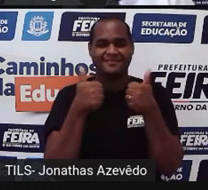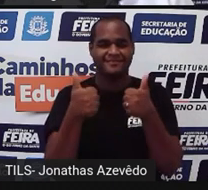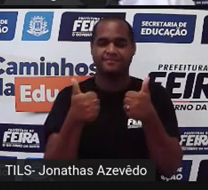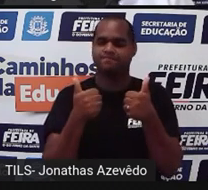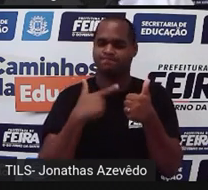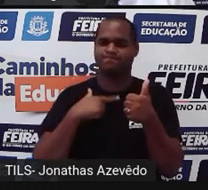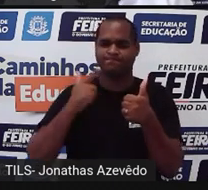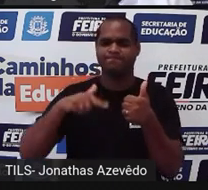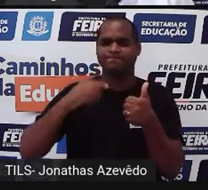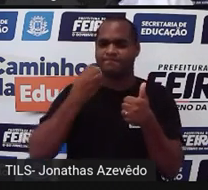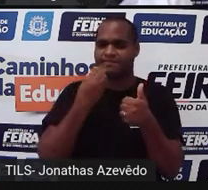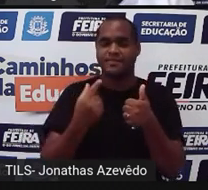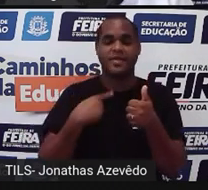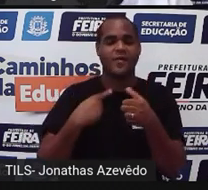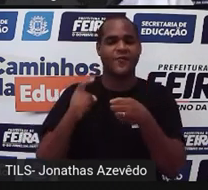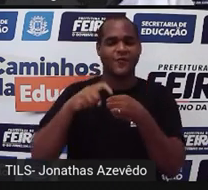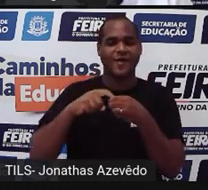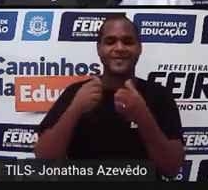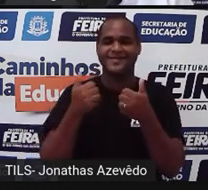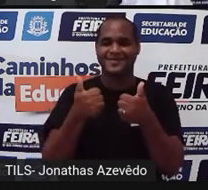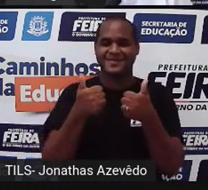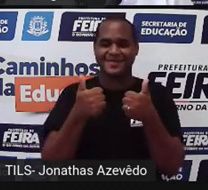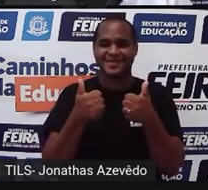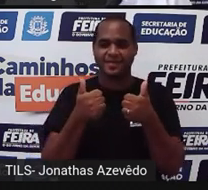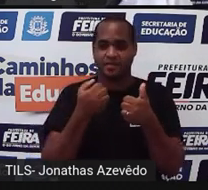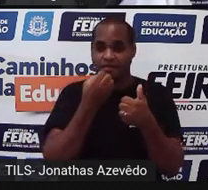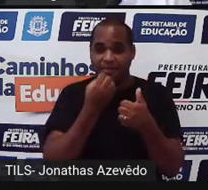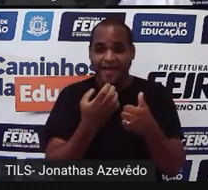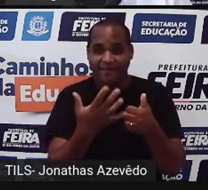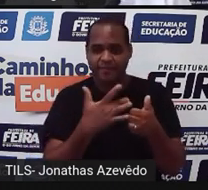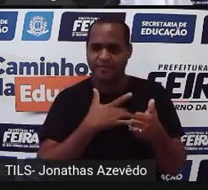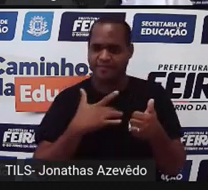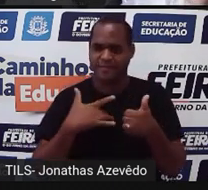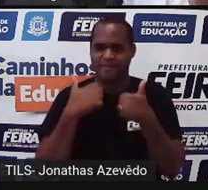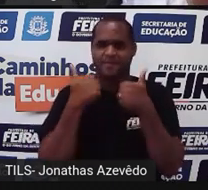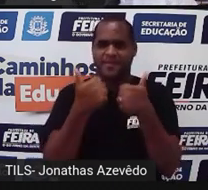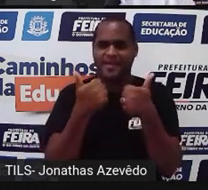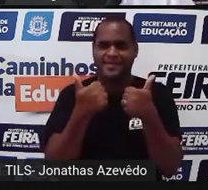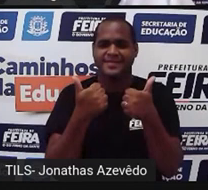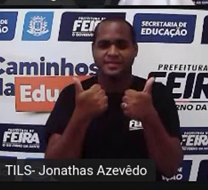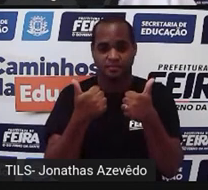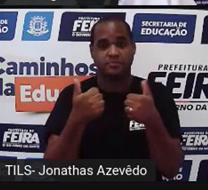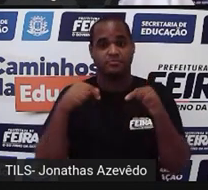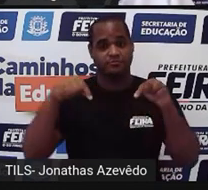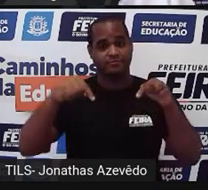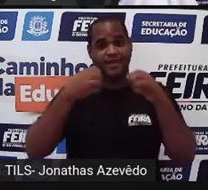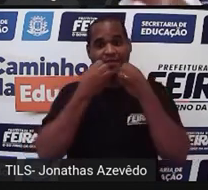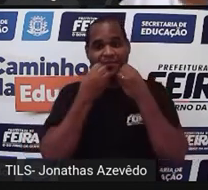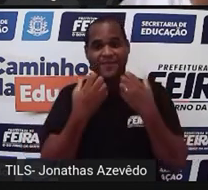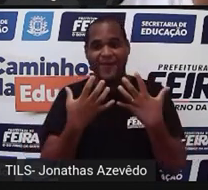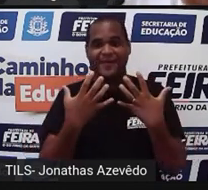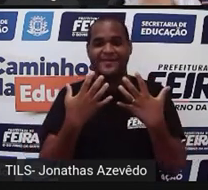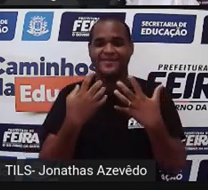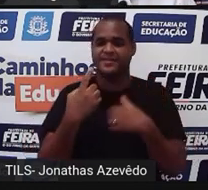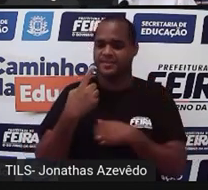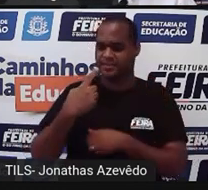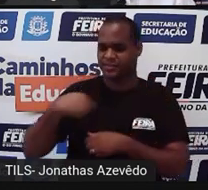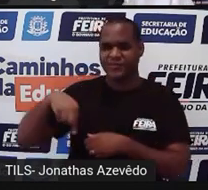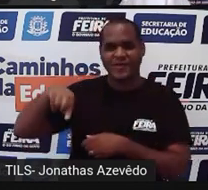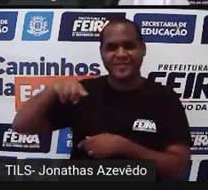Chegamos! É isso aí, estamos de volta! Belezinha contigo aí do outro lado? Belezinha comigo aqui,